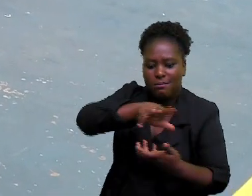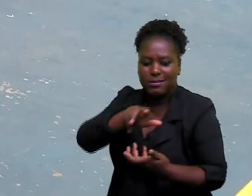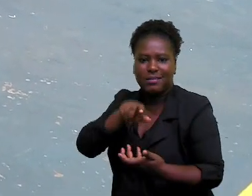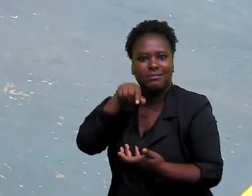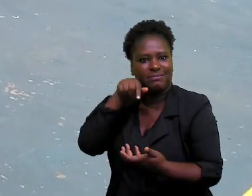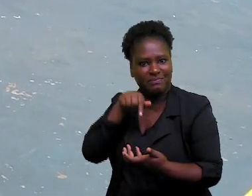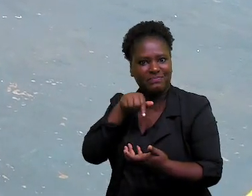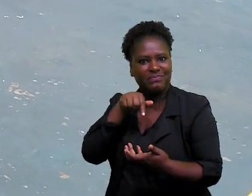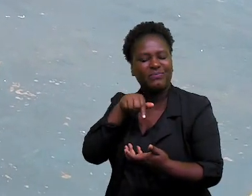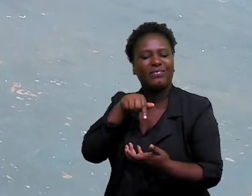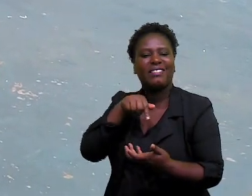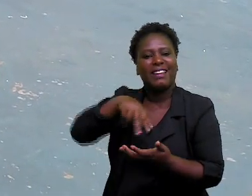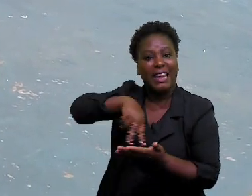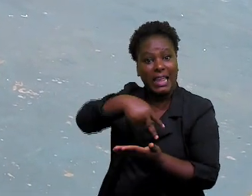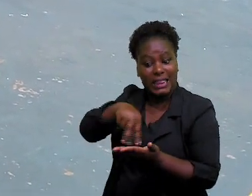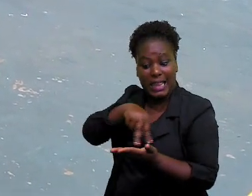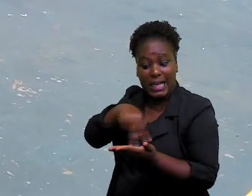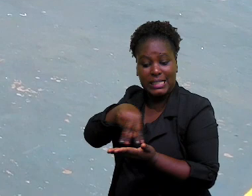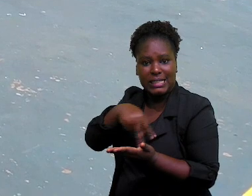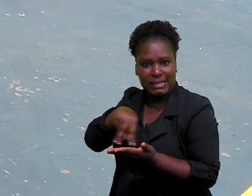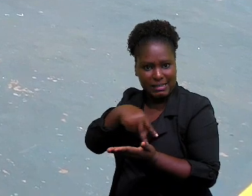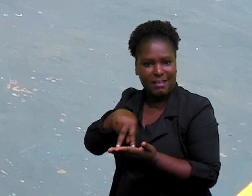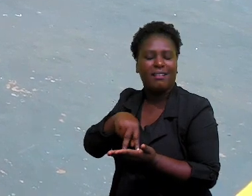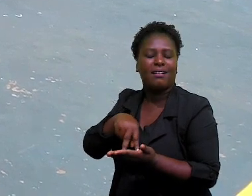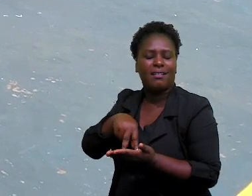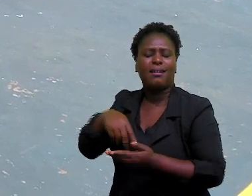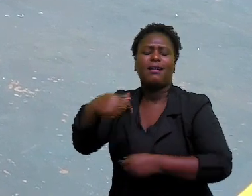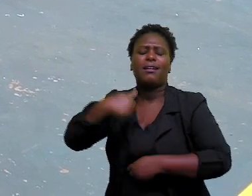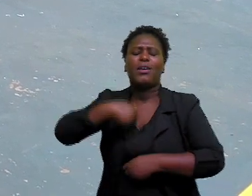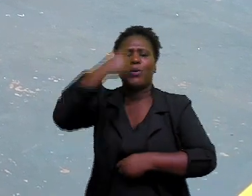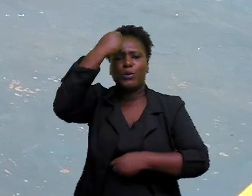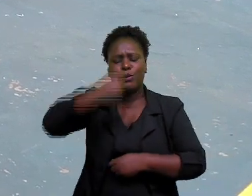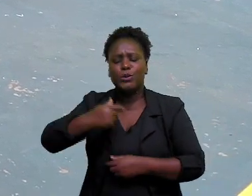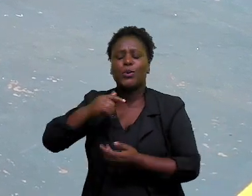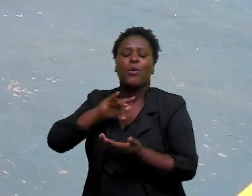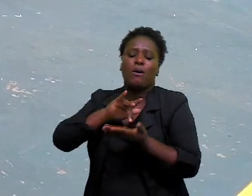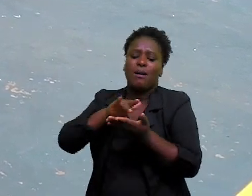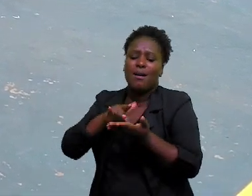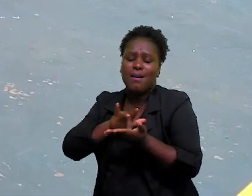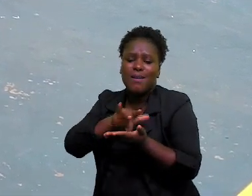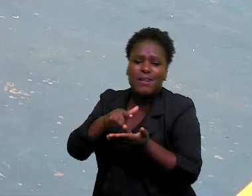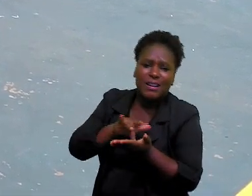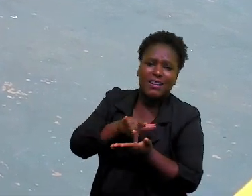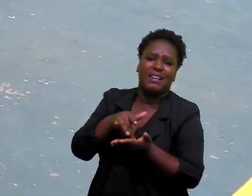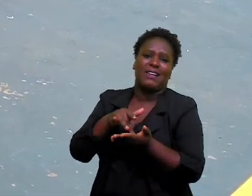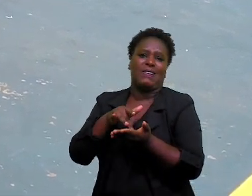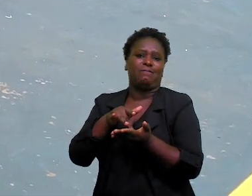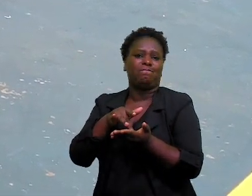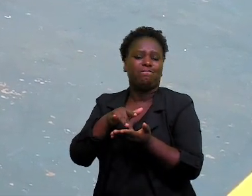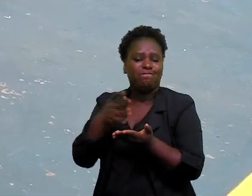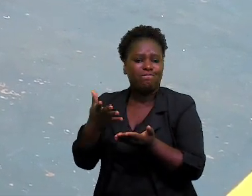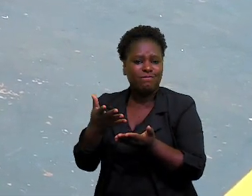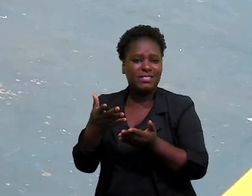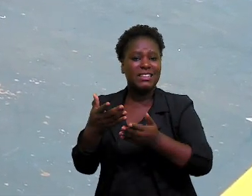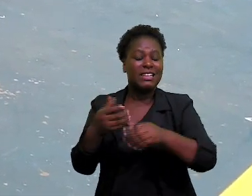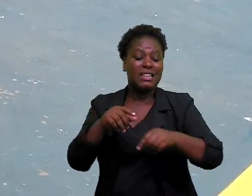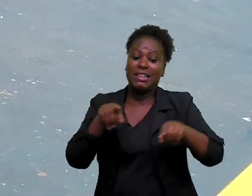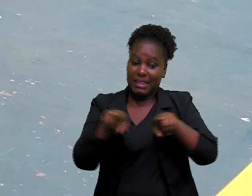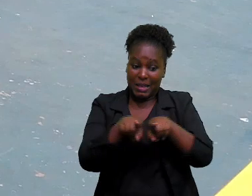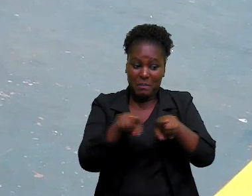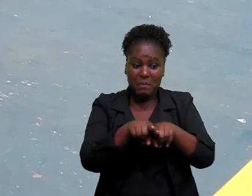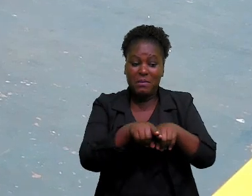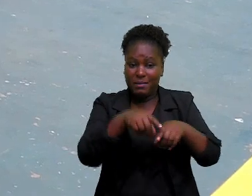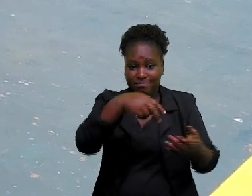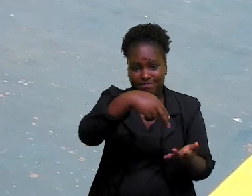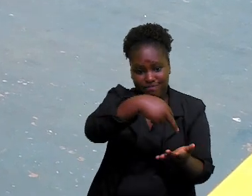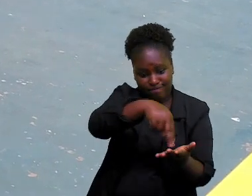como artista da classe, bailarino, coreógrafo, professor de dança, eu não poderia deixar essa